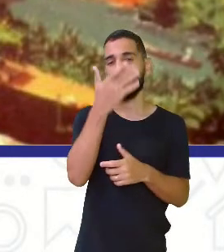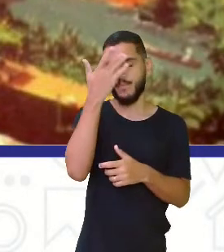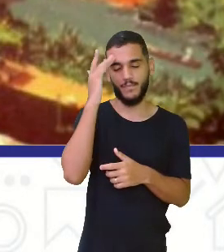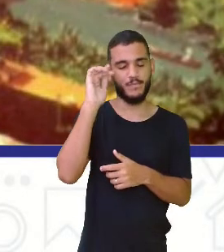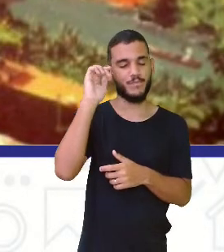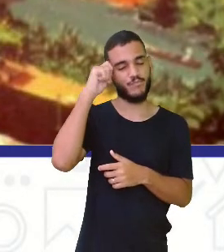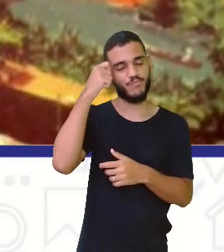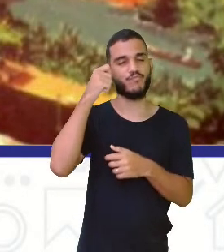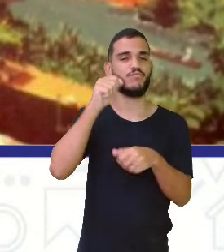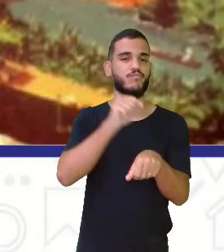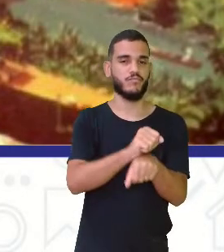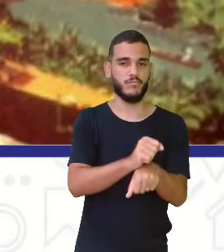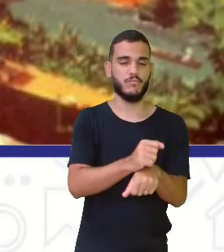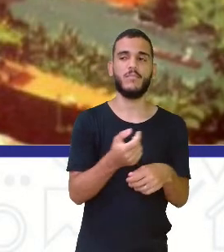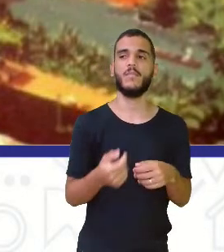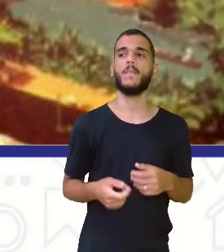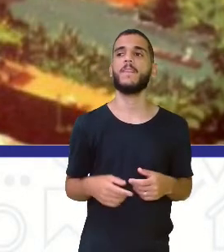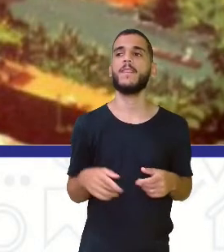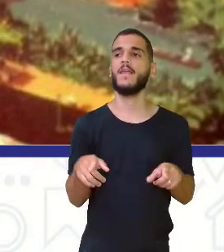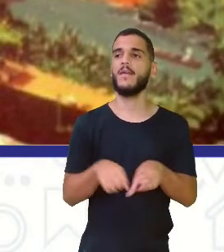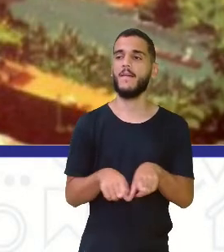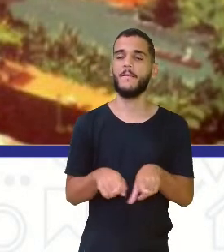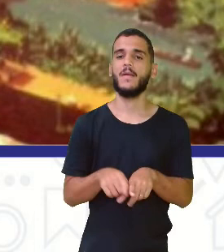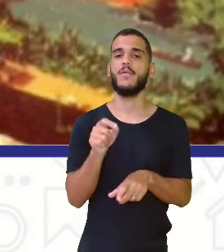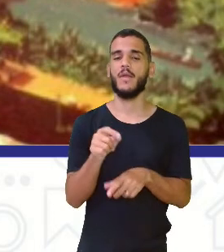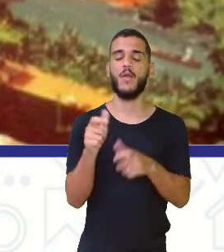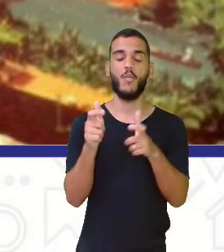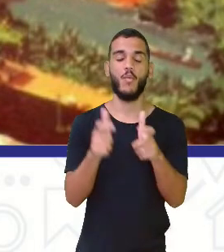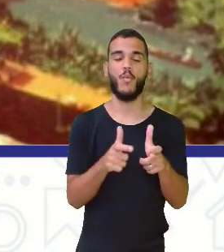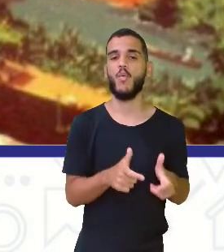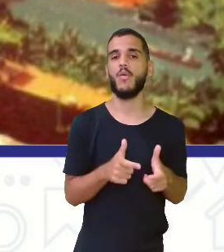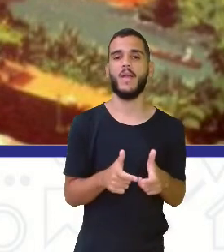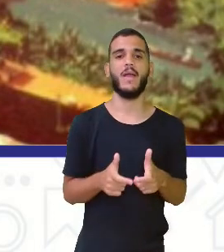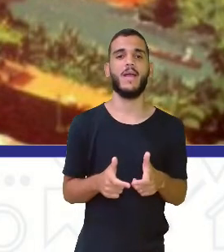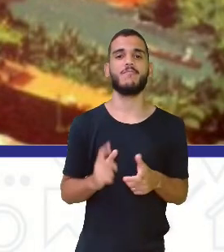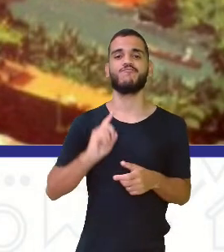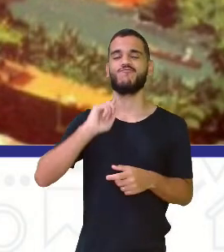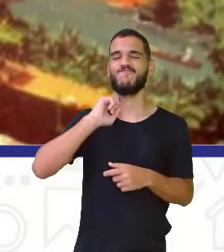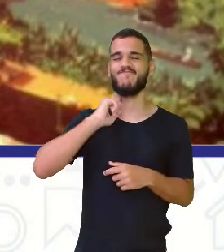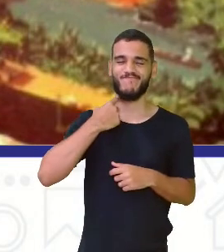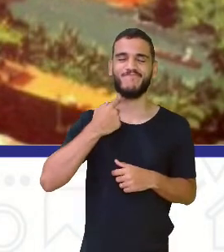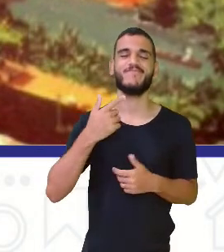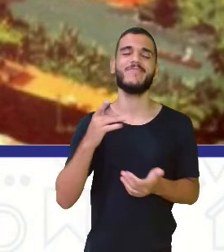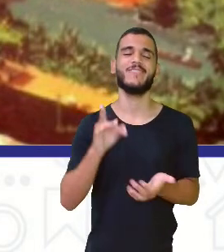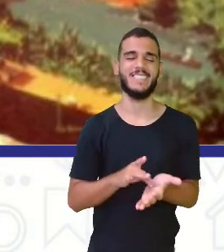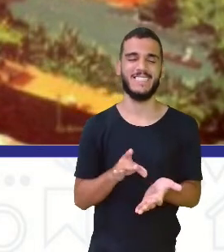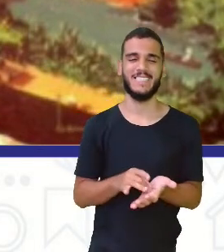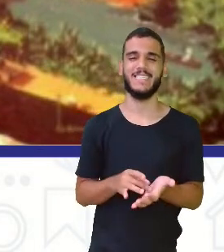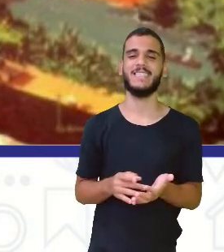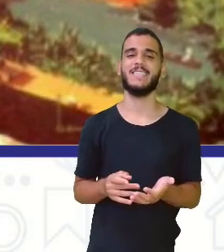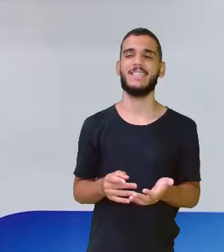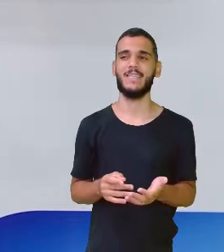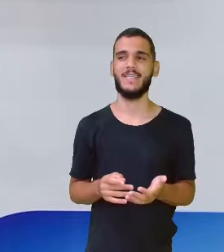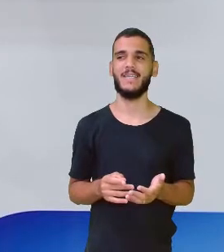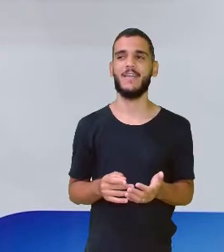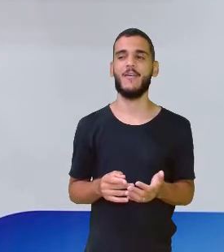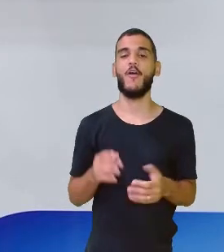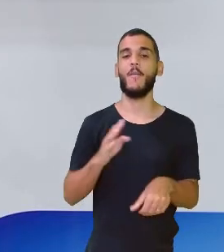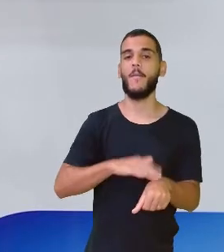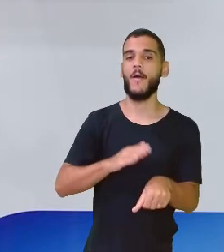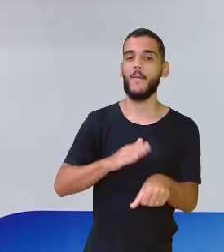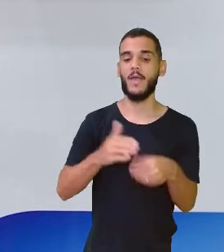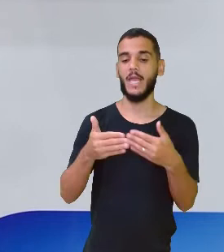local insalubre. Uma das coisas que a gente vivenciou quando foi visitar o engenho Uruaé é que quando abriram